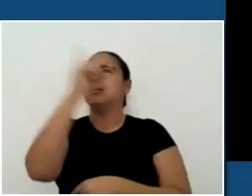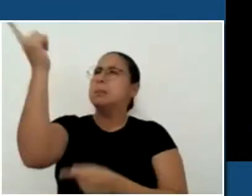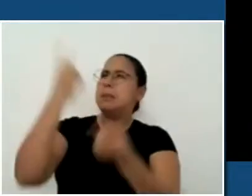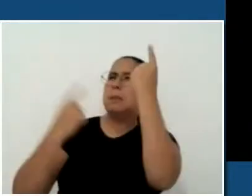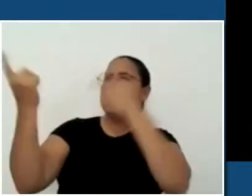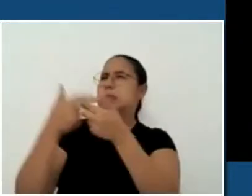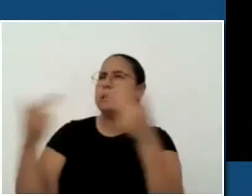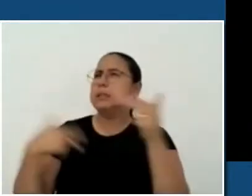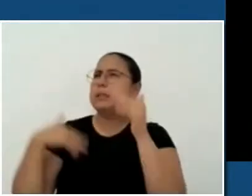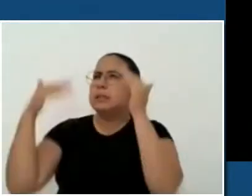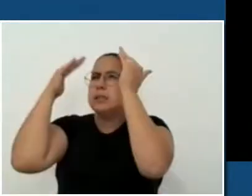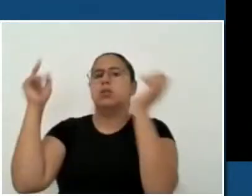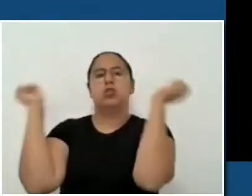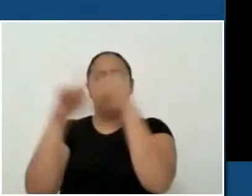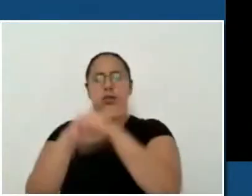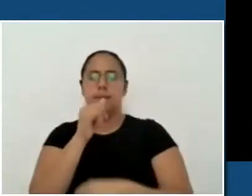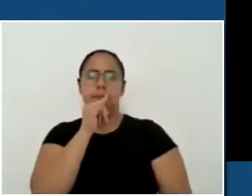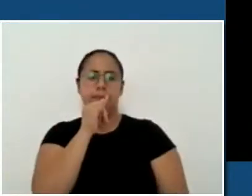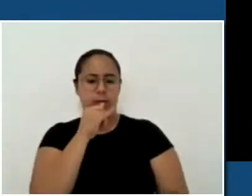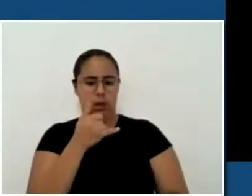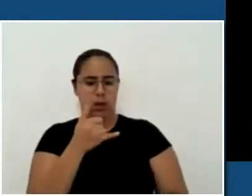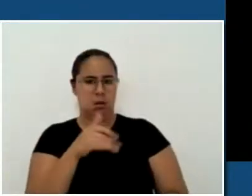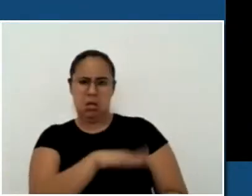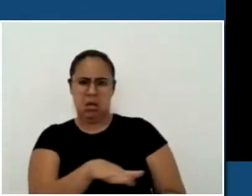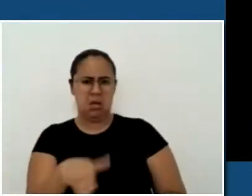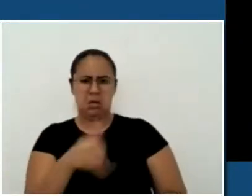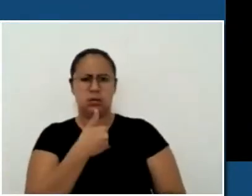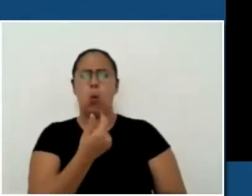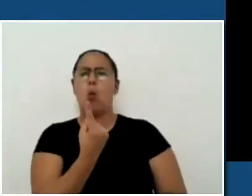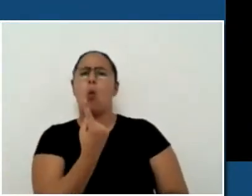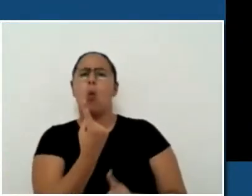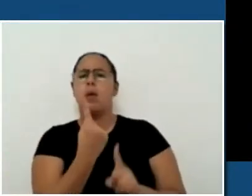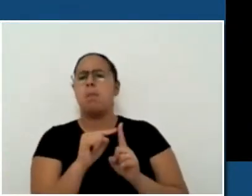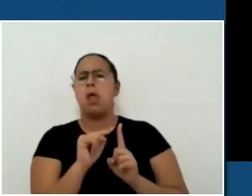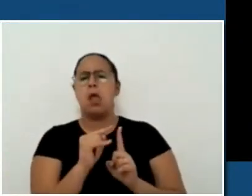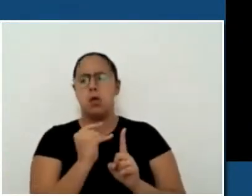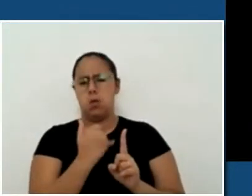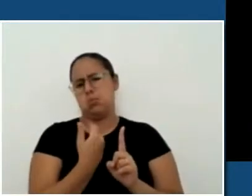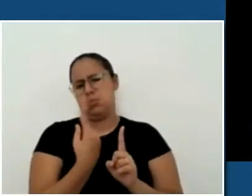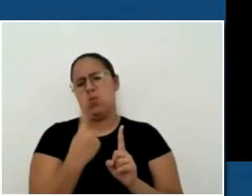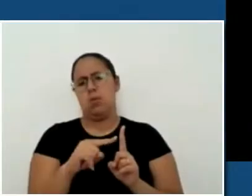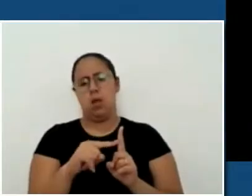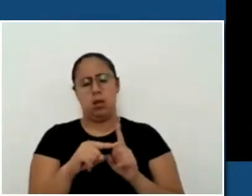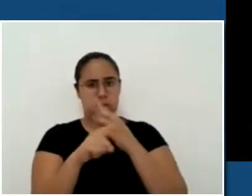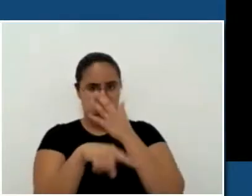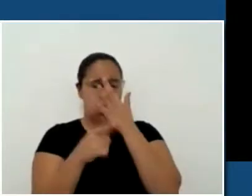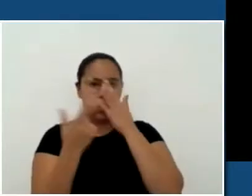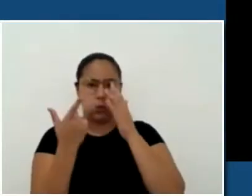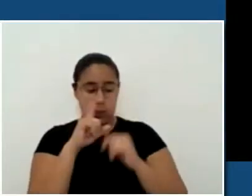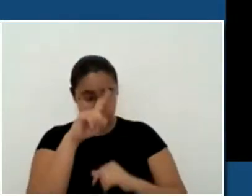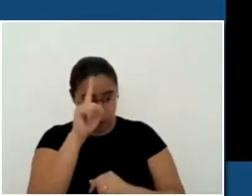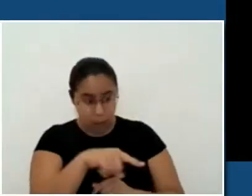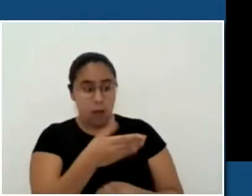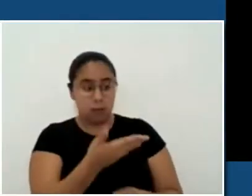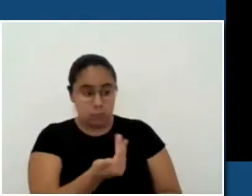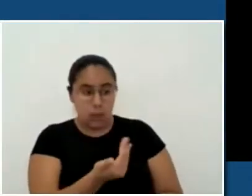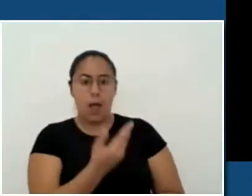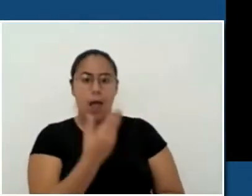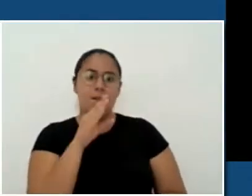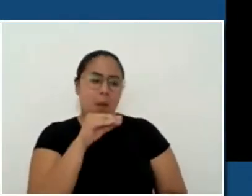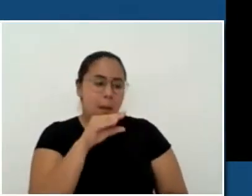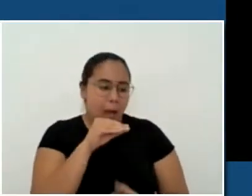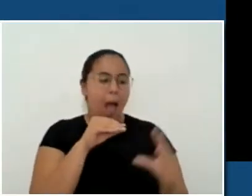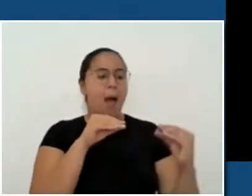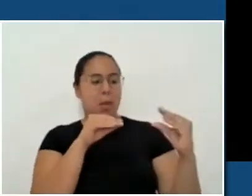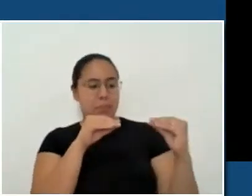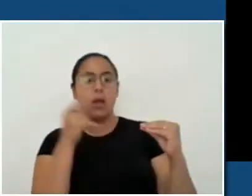de 1 ano e meio, por exemplo, com TDAH até obedece comandos, mas a com TEA tem dificuldade, você fala e ela geralmente não